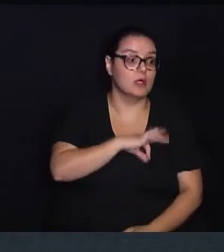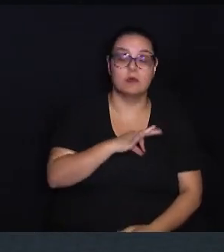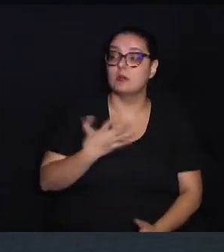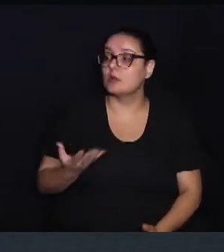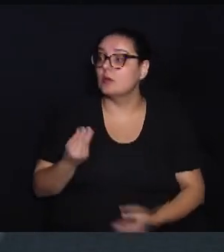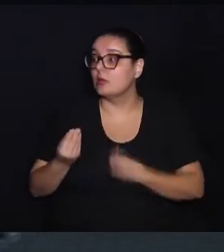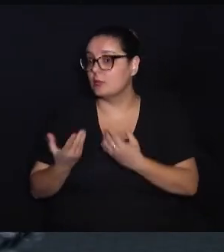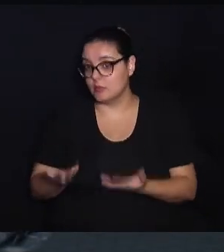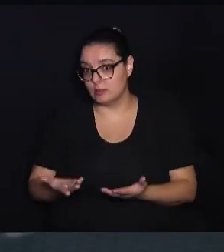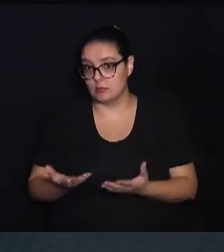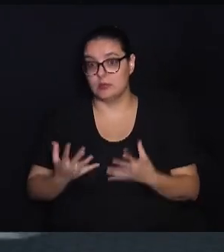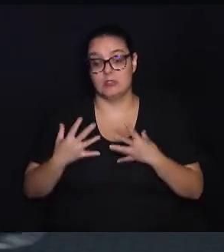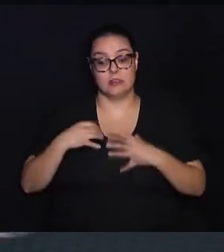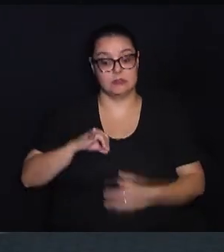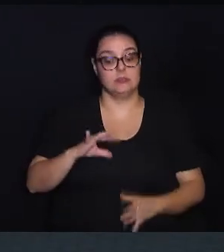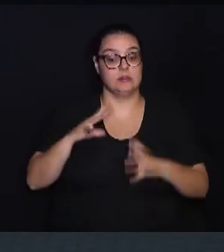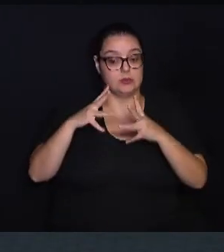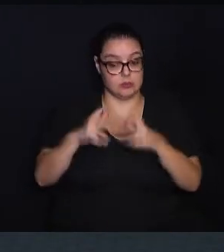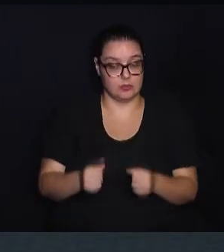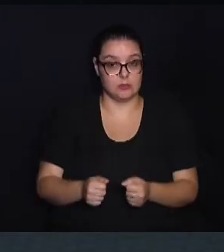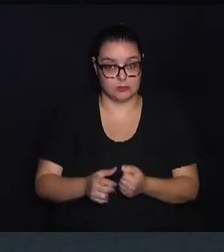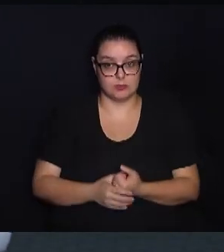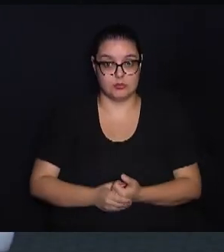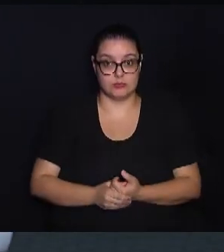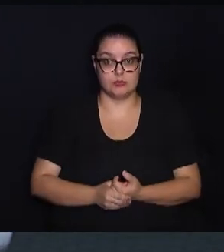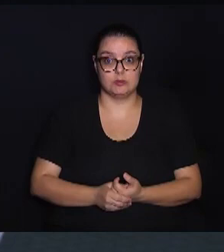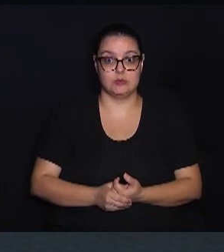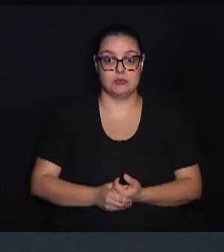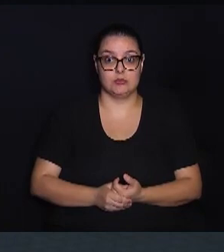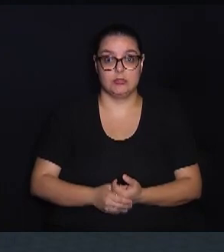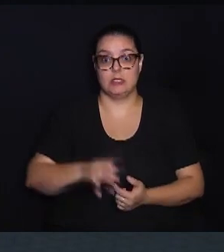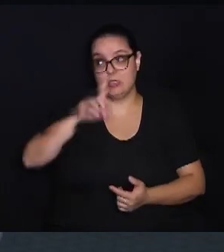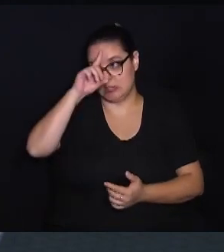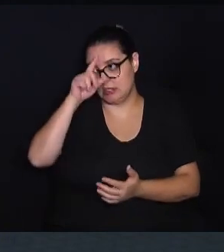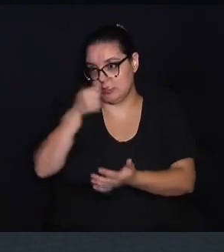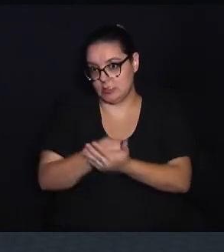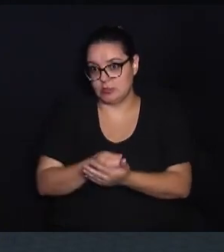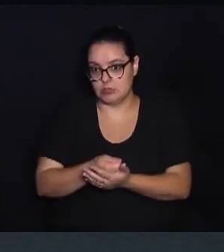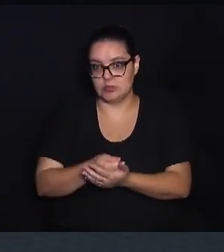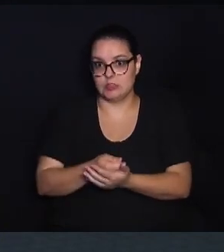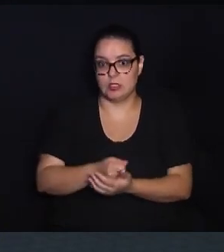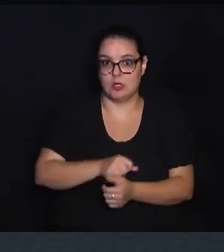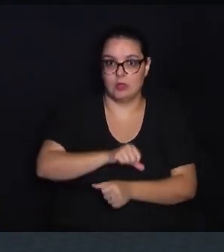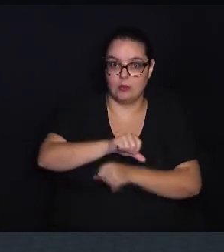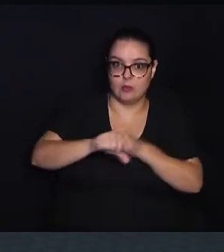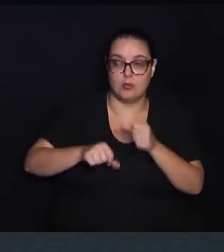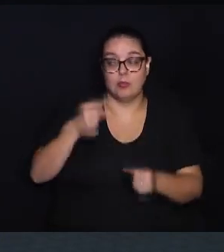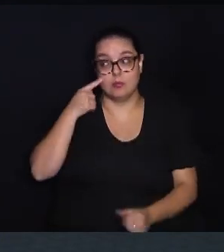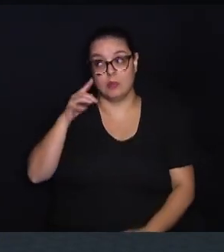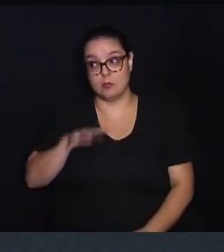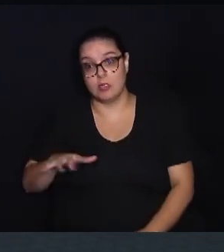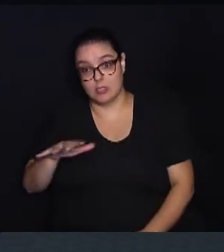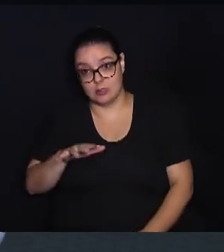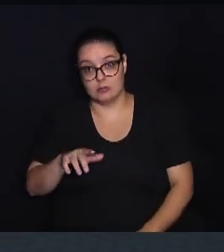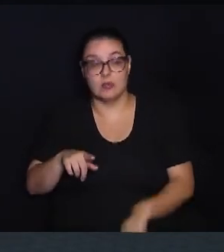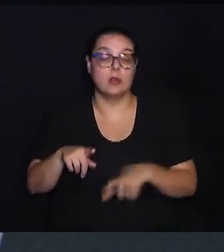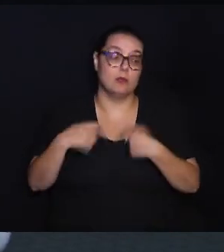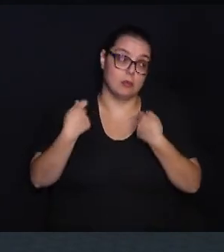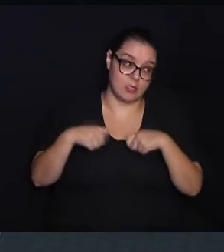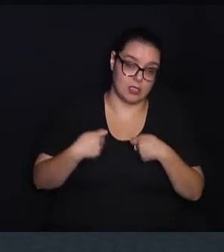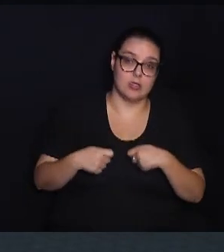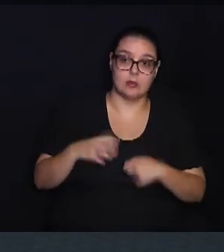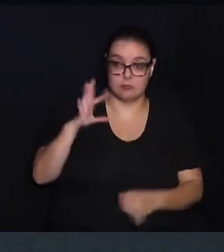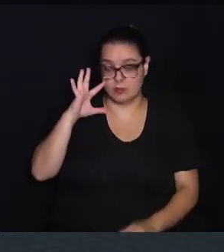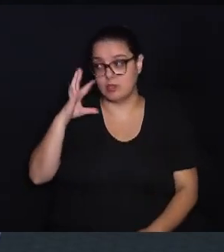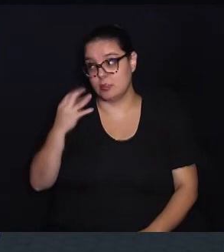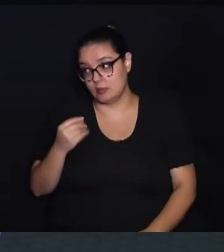quando a mãe está ganhando, mas se todo mundo realmente decidir convergir para esse ideal, é necessário